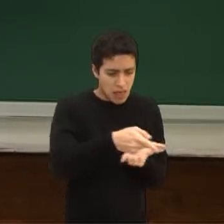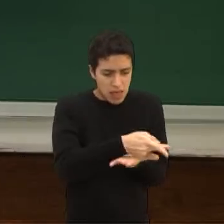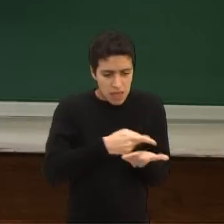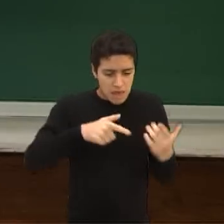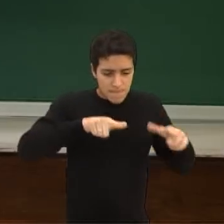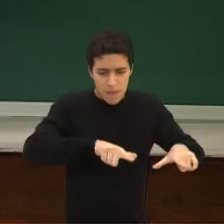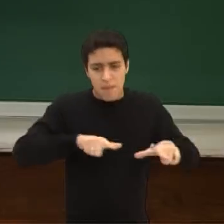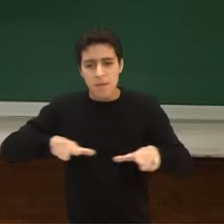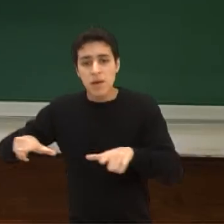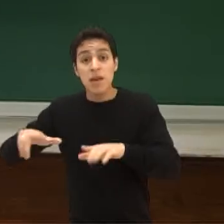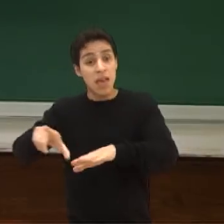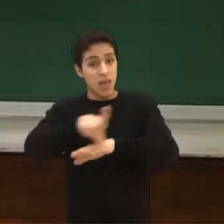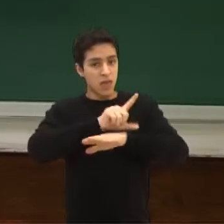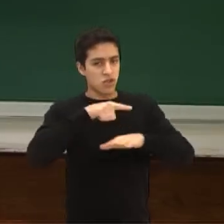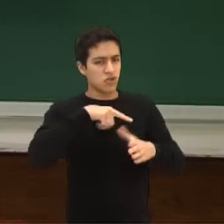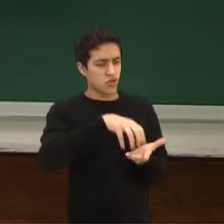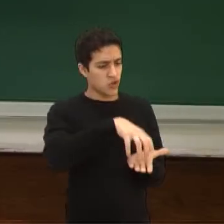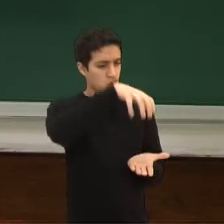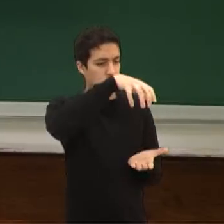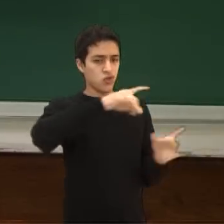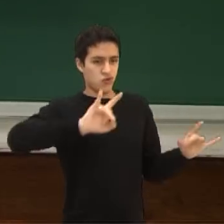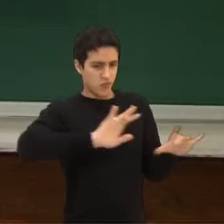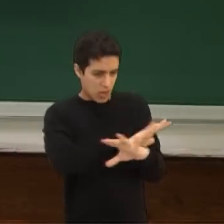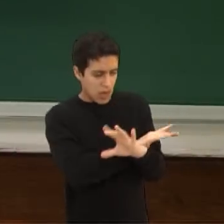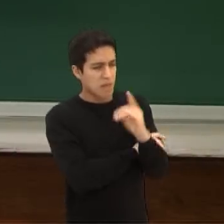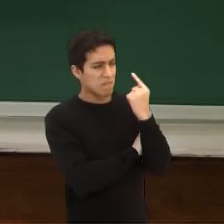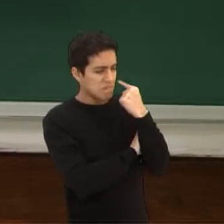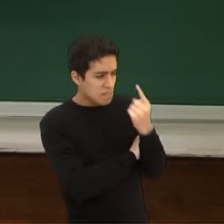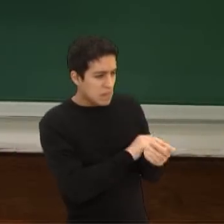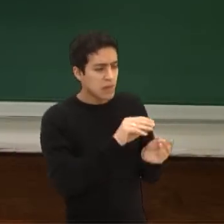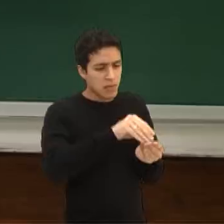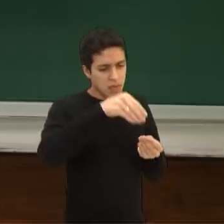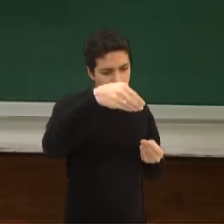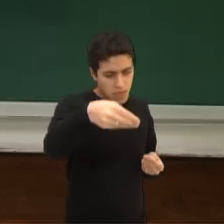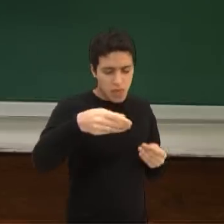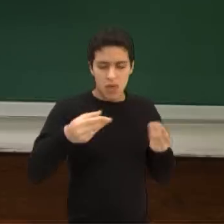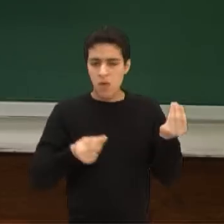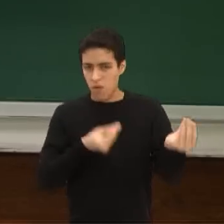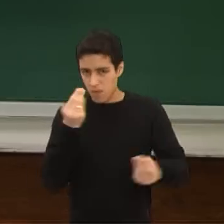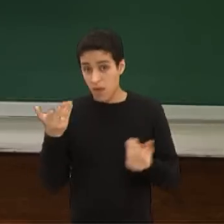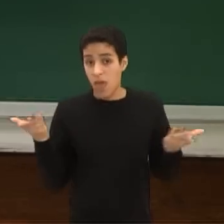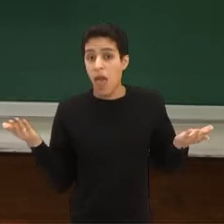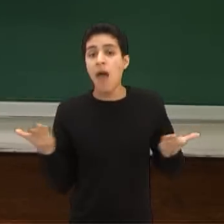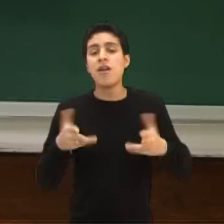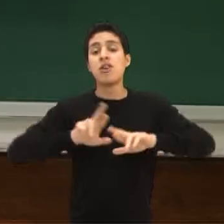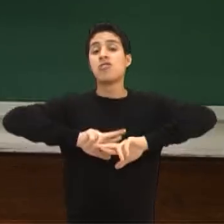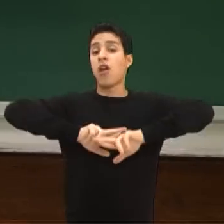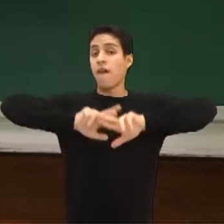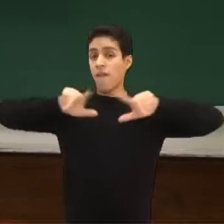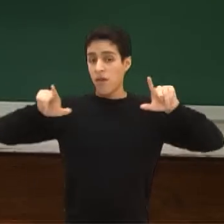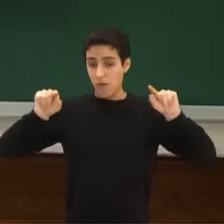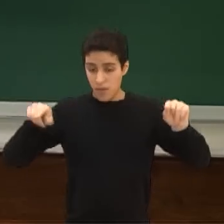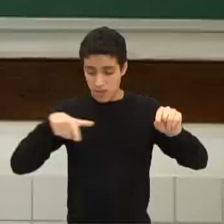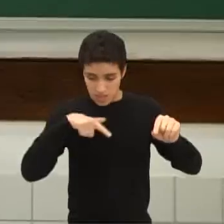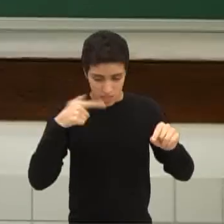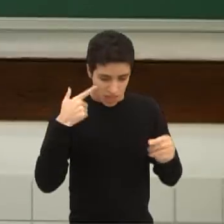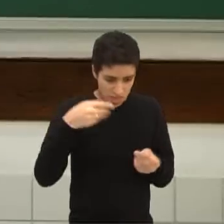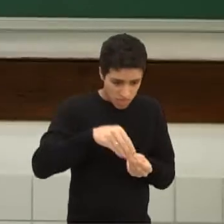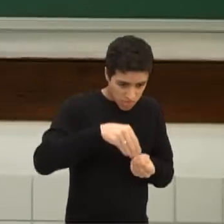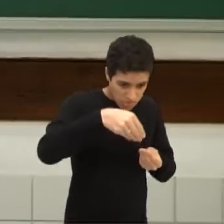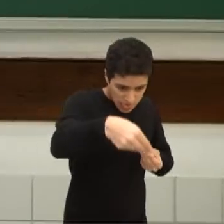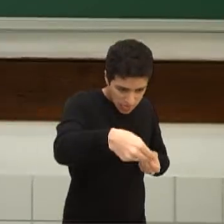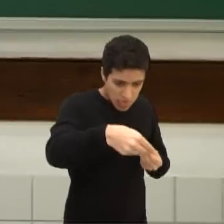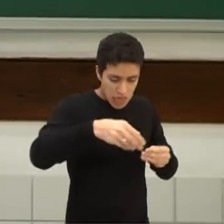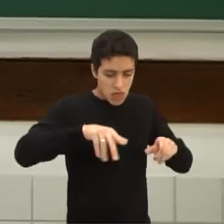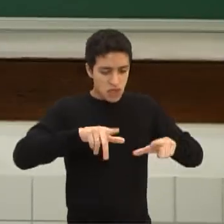nós tínhamos o sólido montado e abríamos a planificação. Agora nós temos a